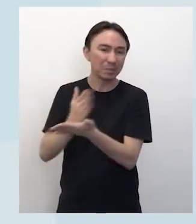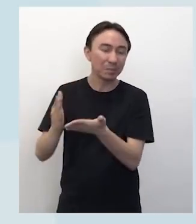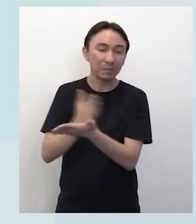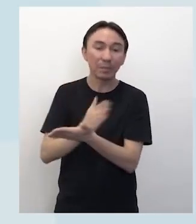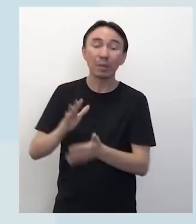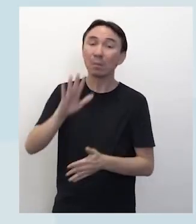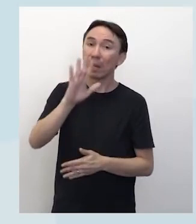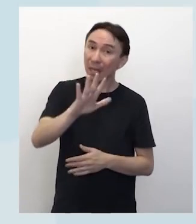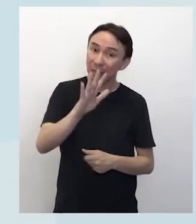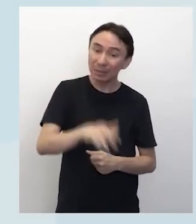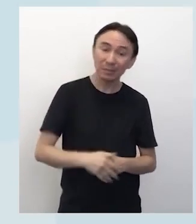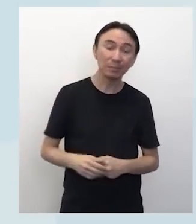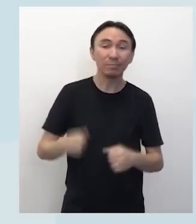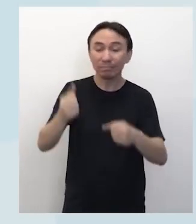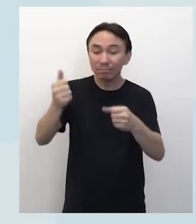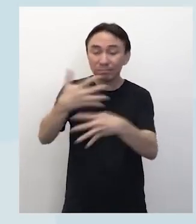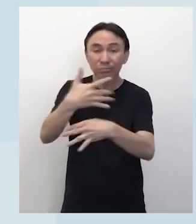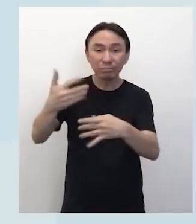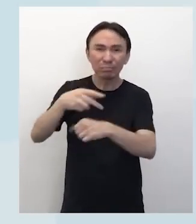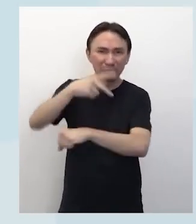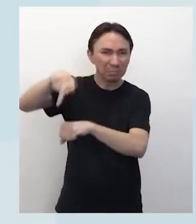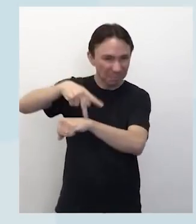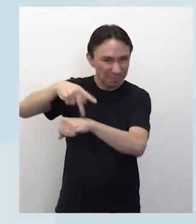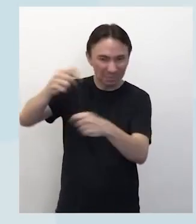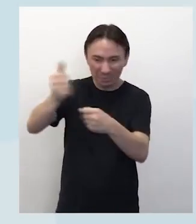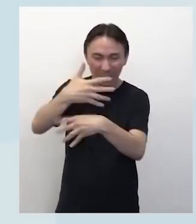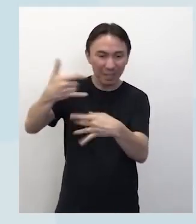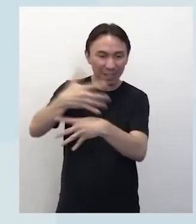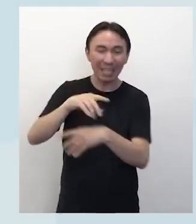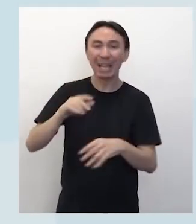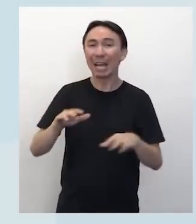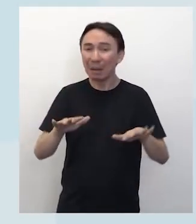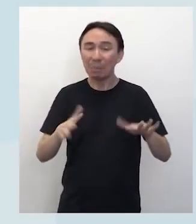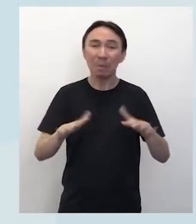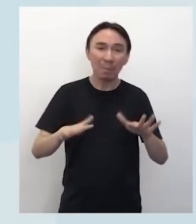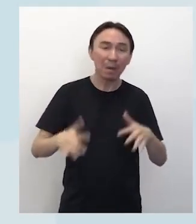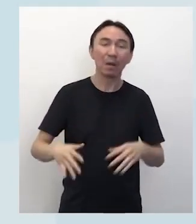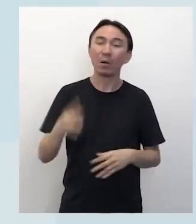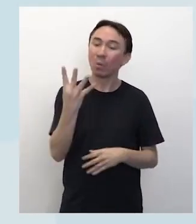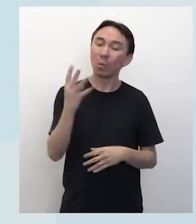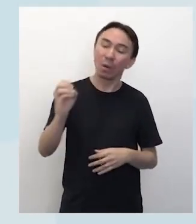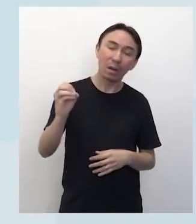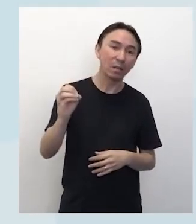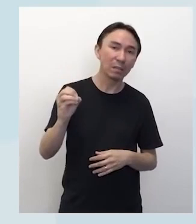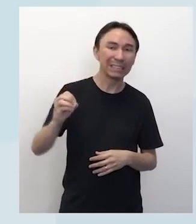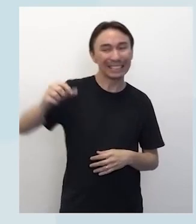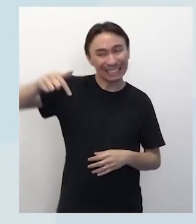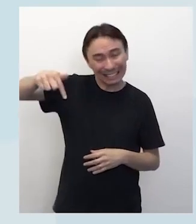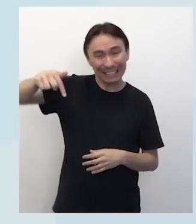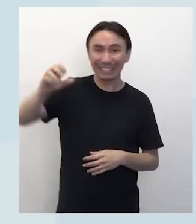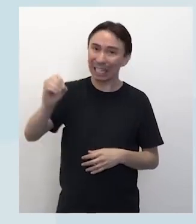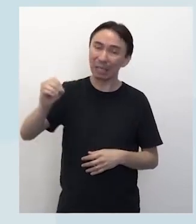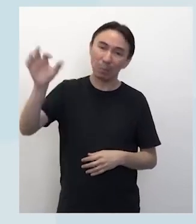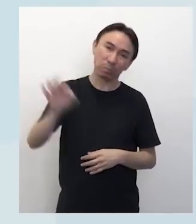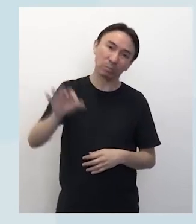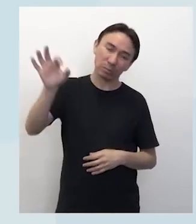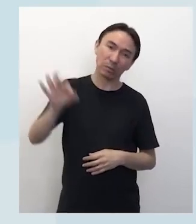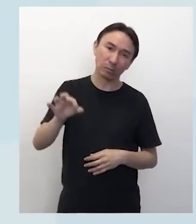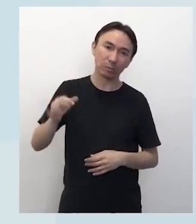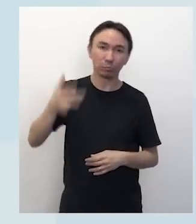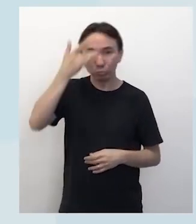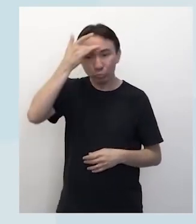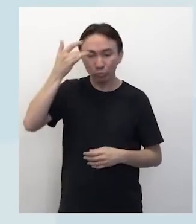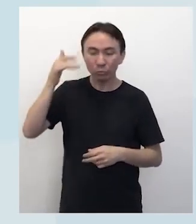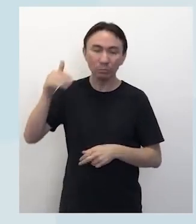países urbanos aí gira em torno de 40% a 70% aí de população urbana, né? Os países africanos